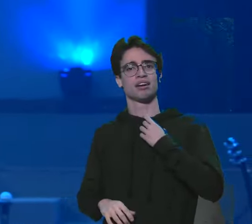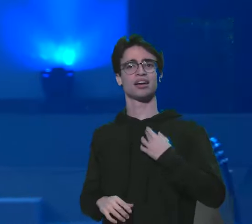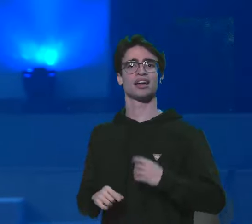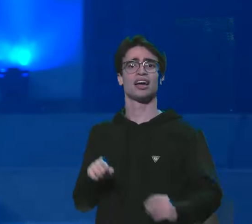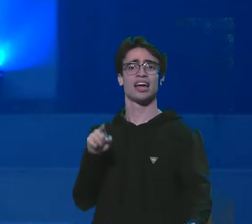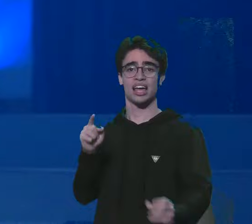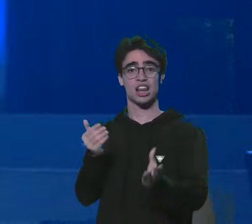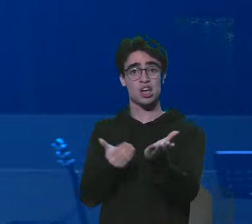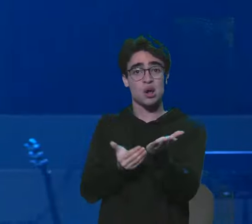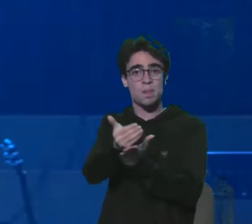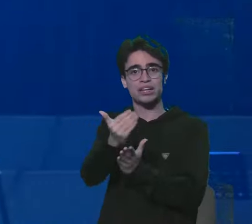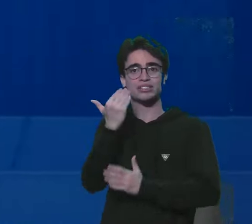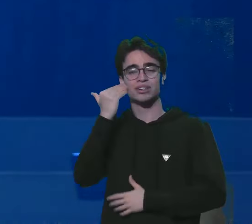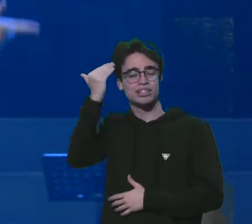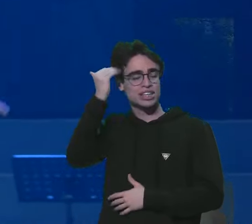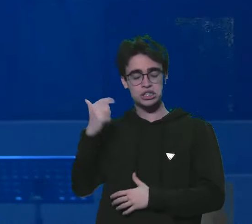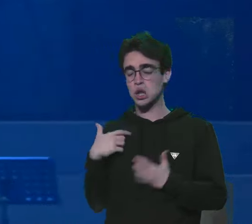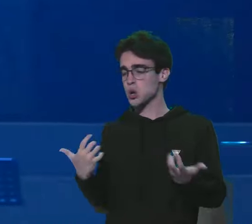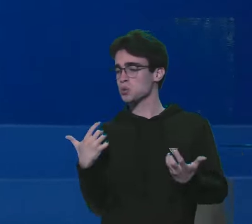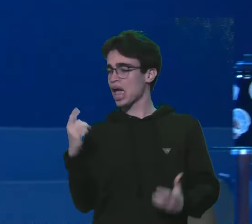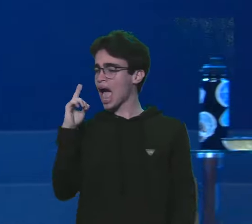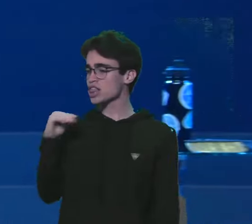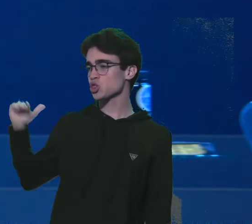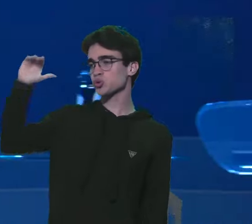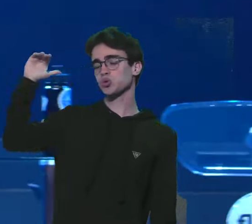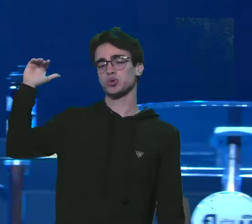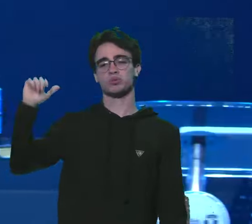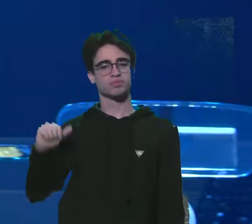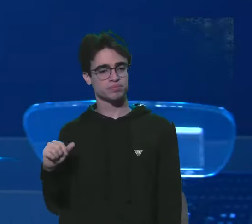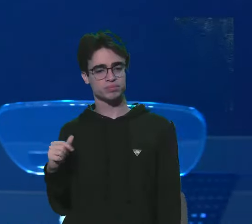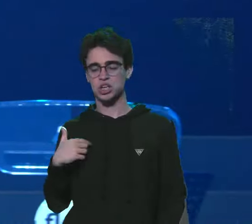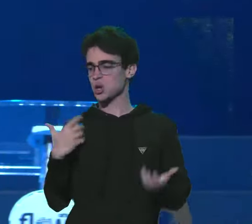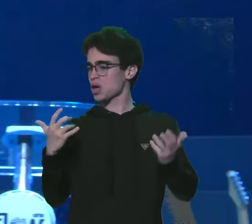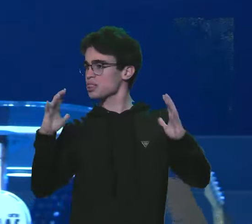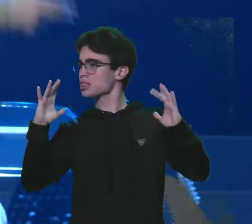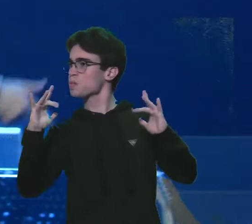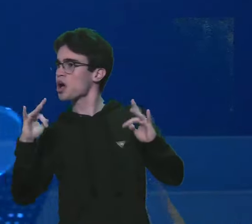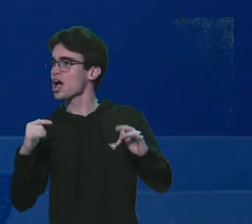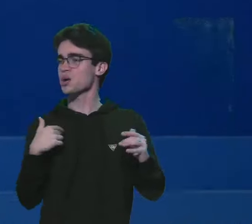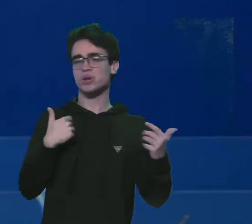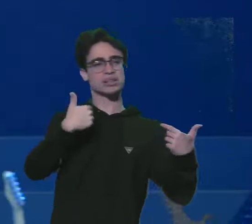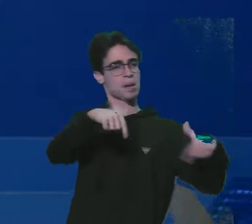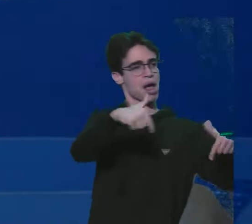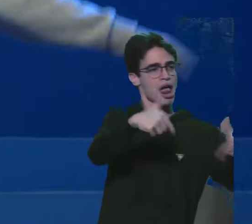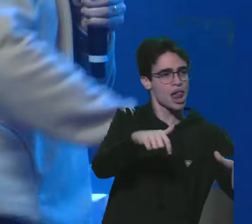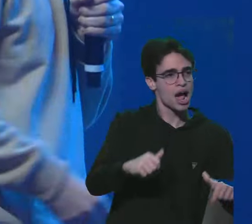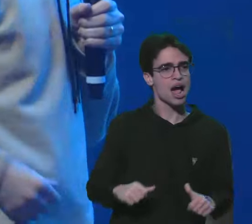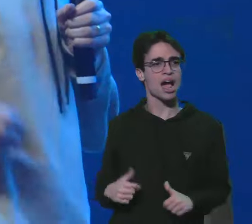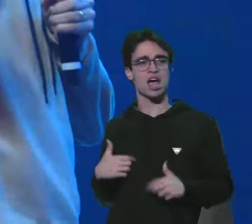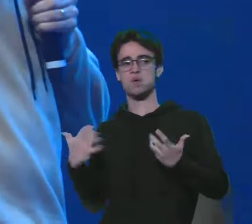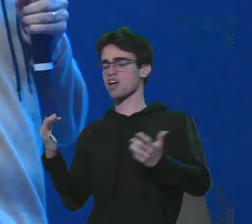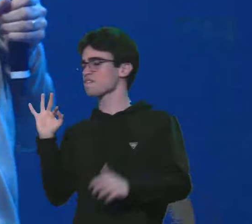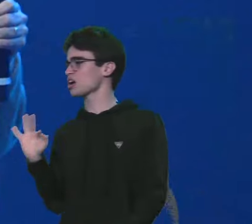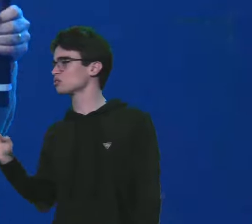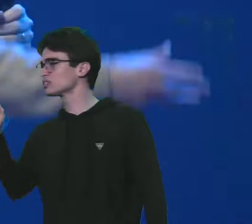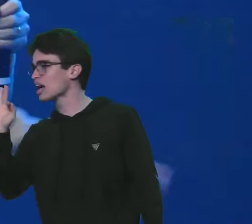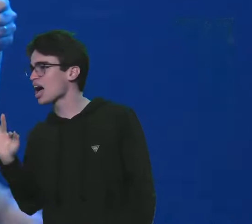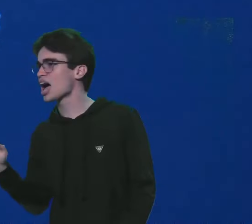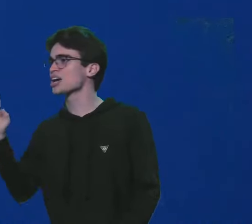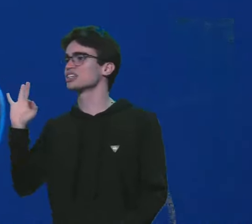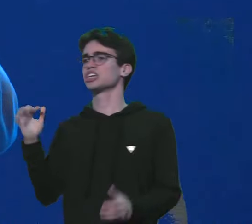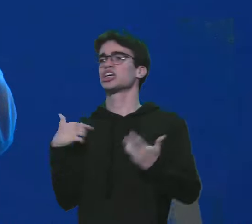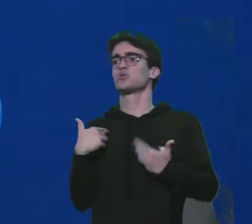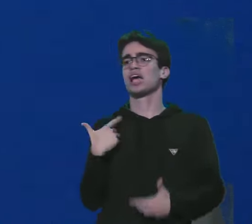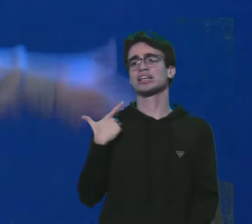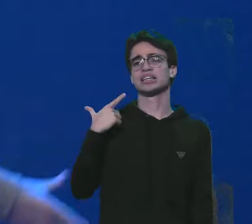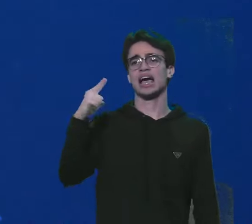Ele entra na adolescência querendo ser adulto. Eu quero namorar, eu quero trabalhar, eu quero faculdade, eu quero